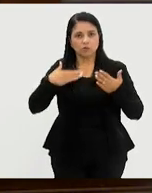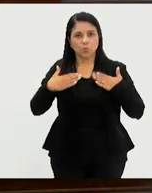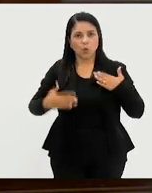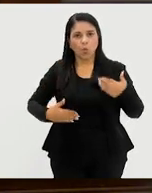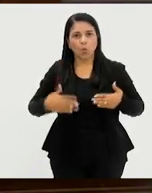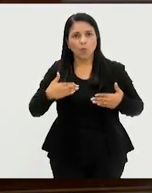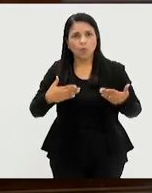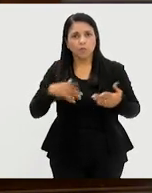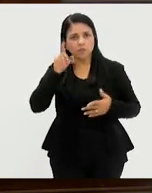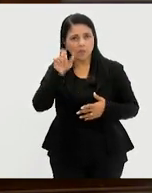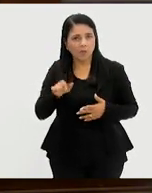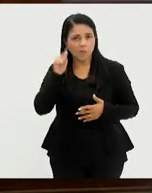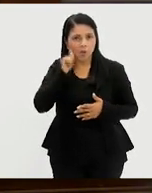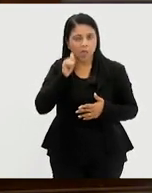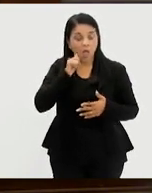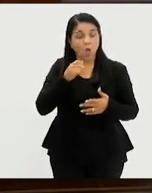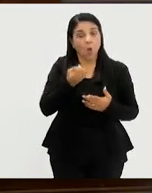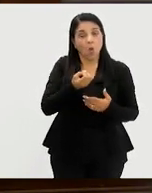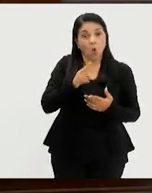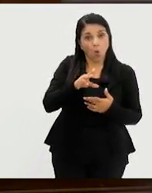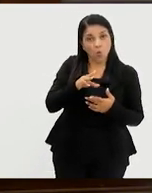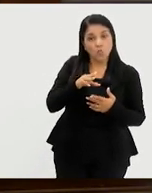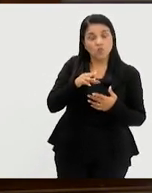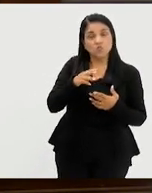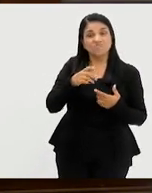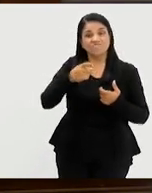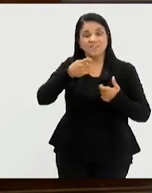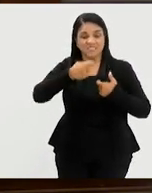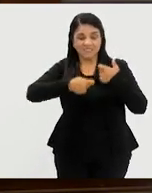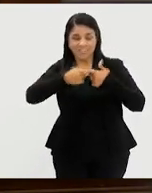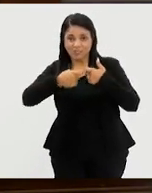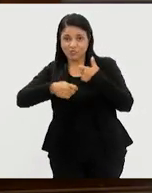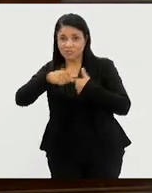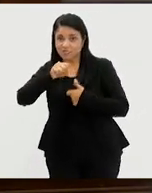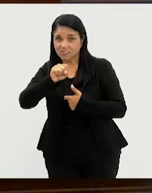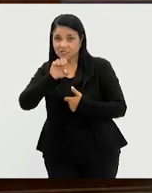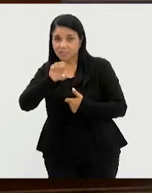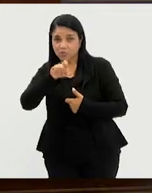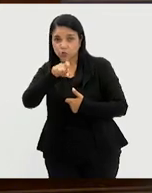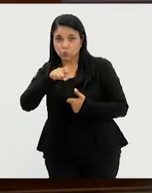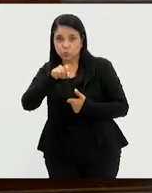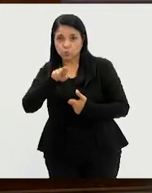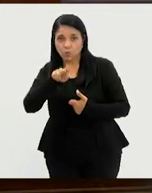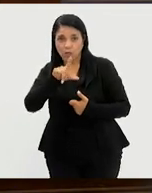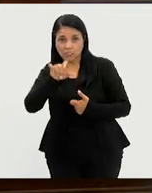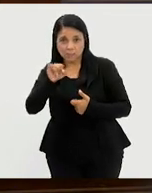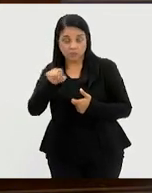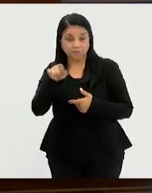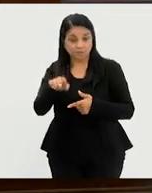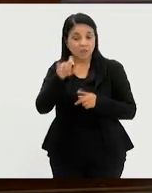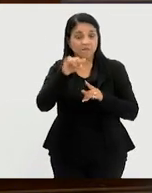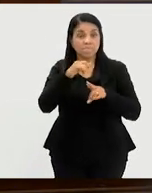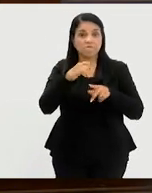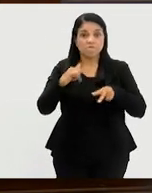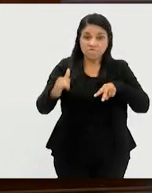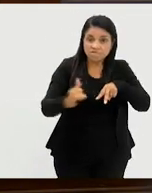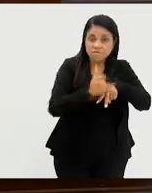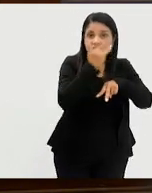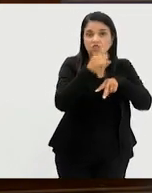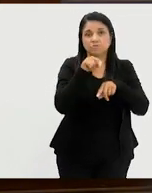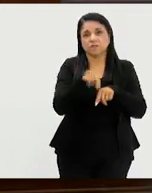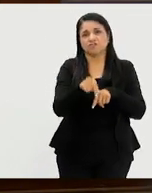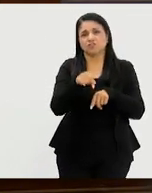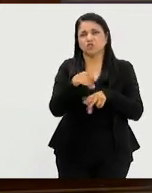hipersexualiza o corpo da mulher mas seja quando essa mulher vítima de estupro essa mulher vítima de